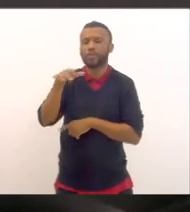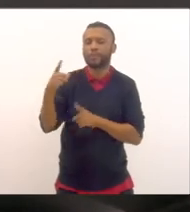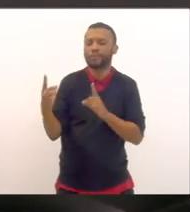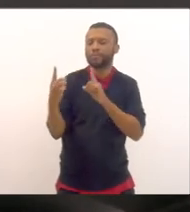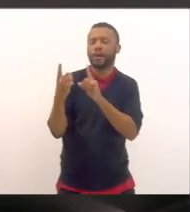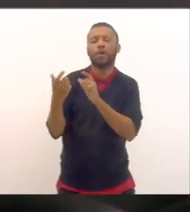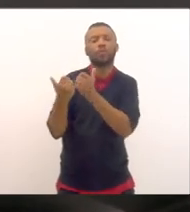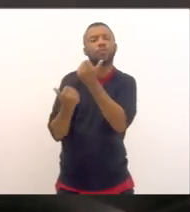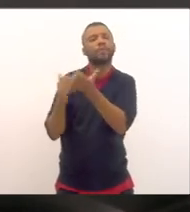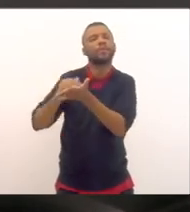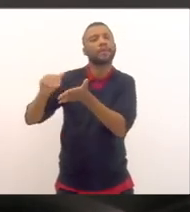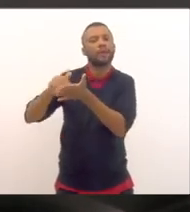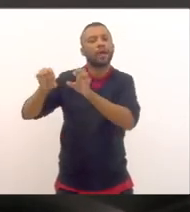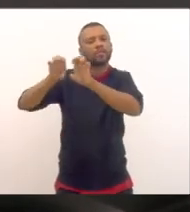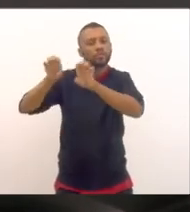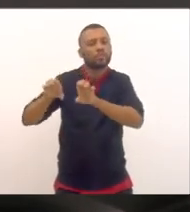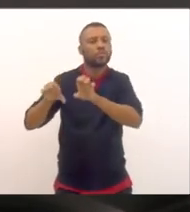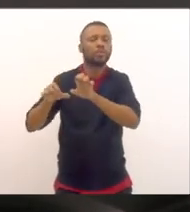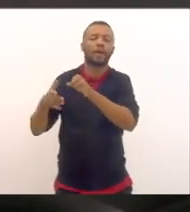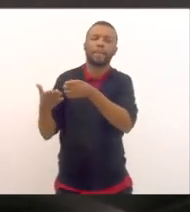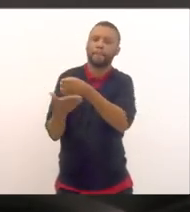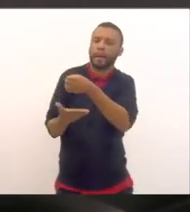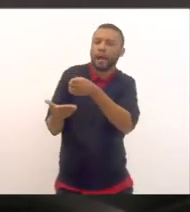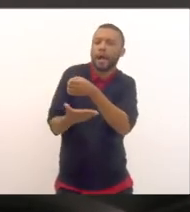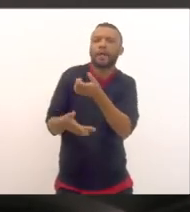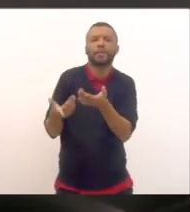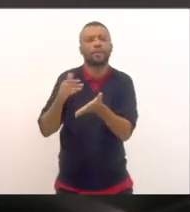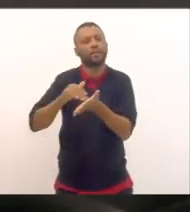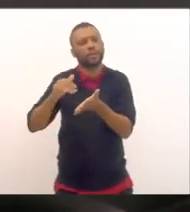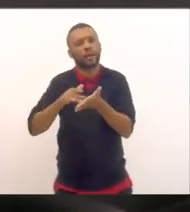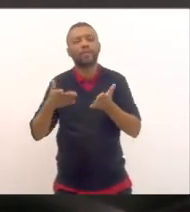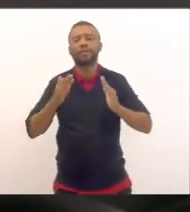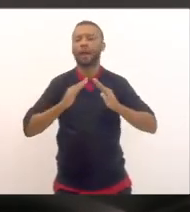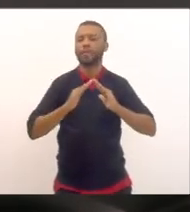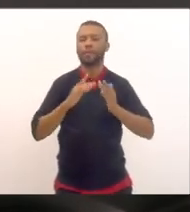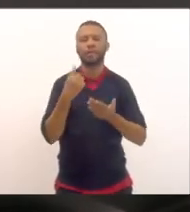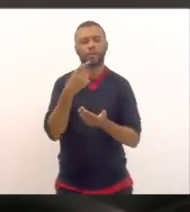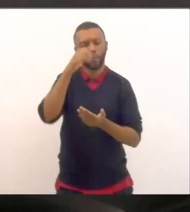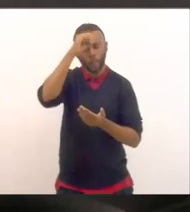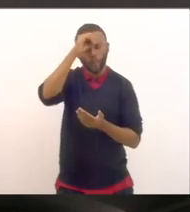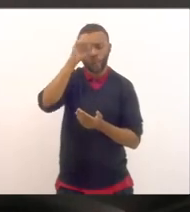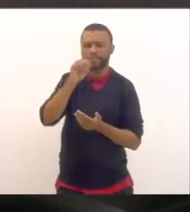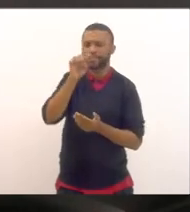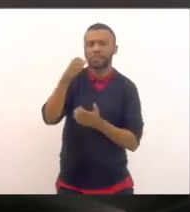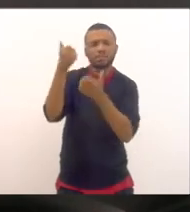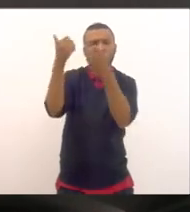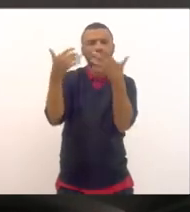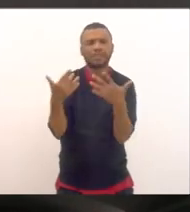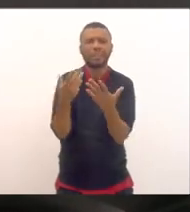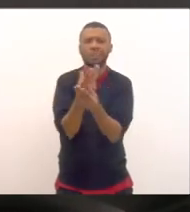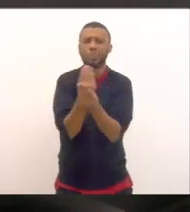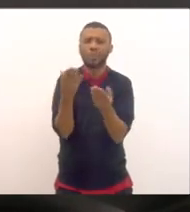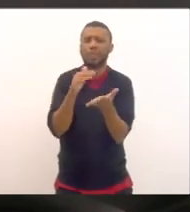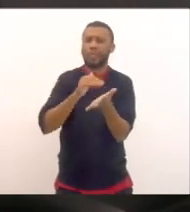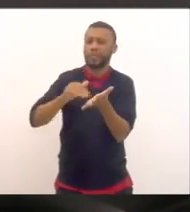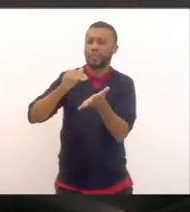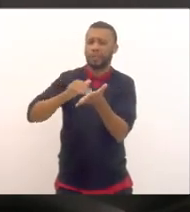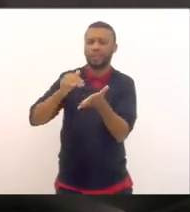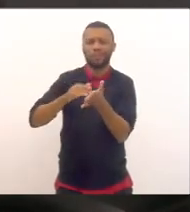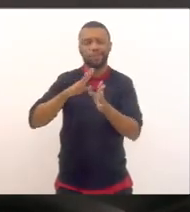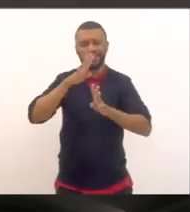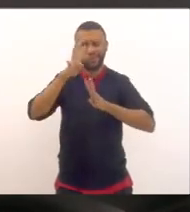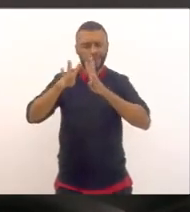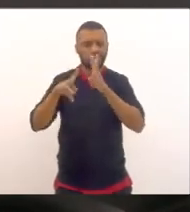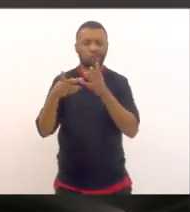secretário de infraestrutura o secretário de habitação a gente não sabe nem mais dizer porque tem tanta secretaria que